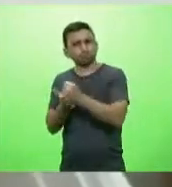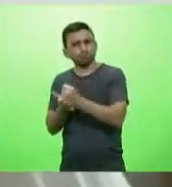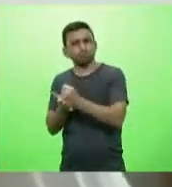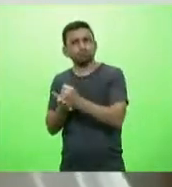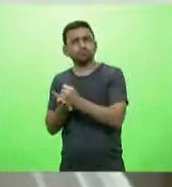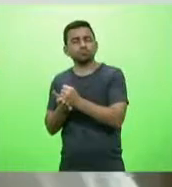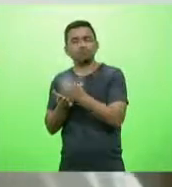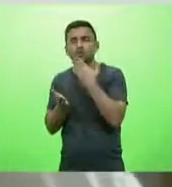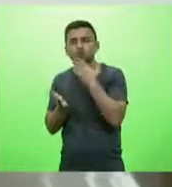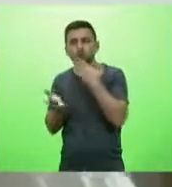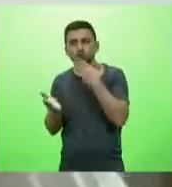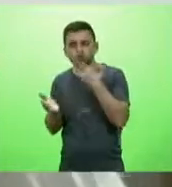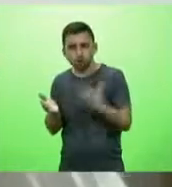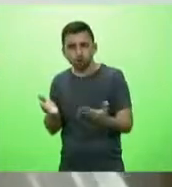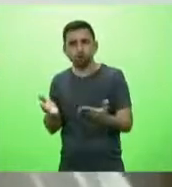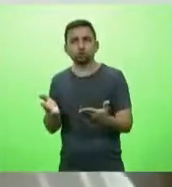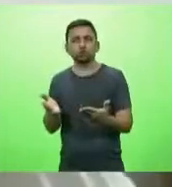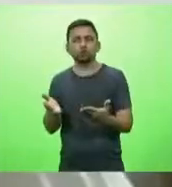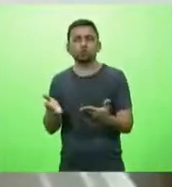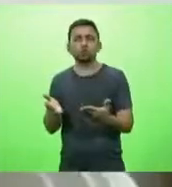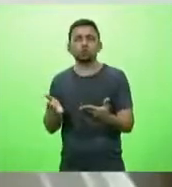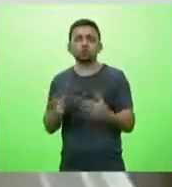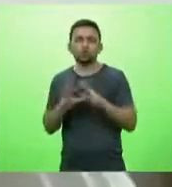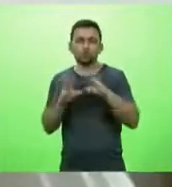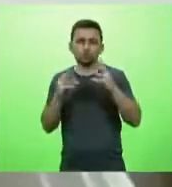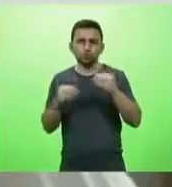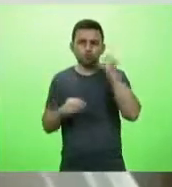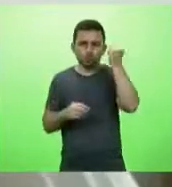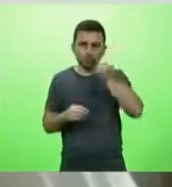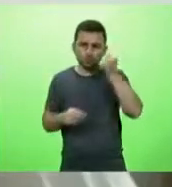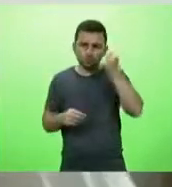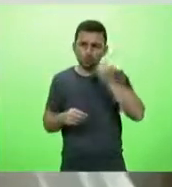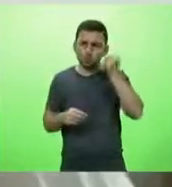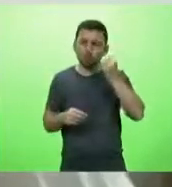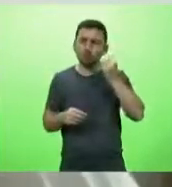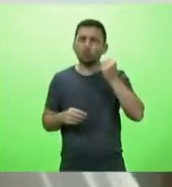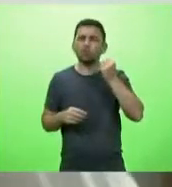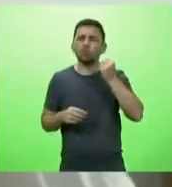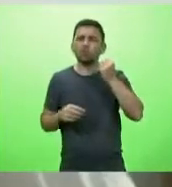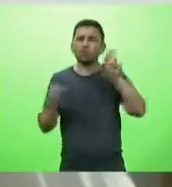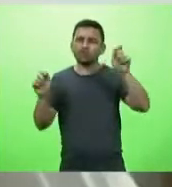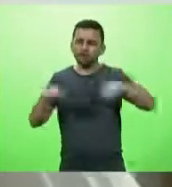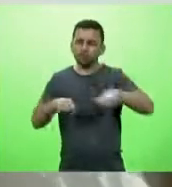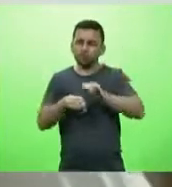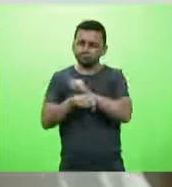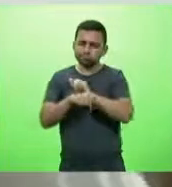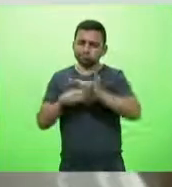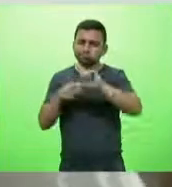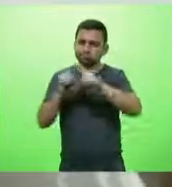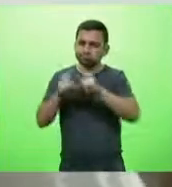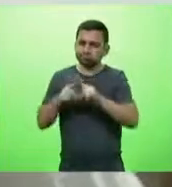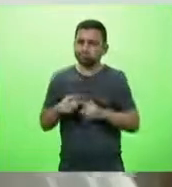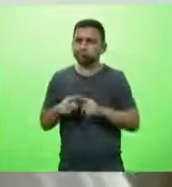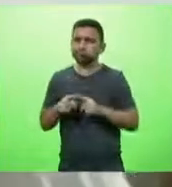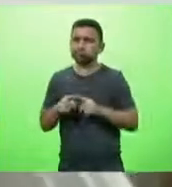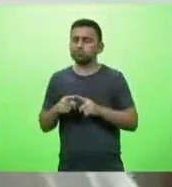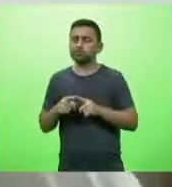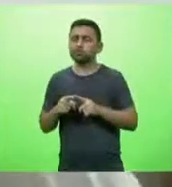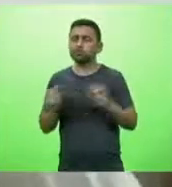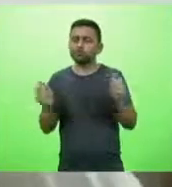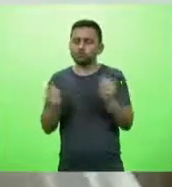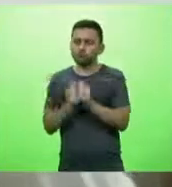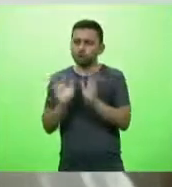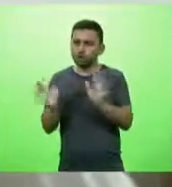16 deputados federais e 3 senadores possam fazer uma articulação junto com o que já está sendo feito